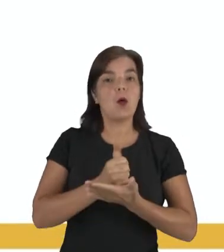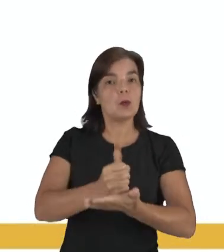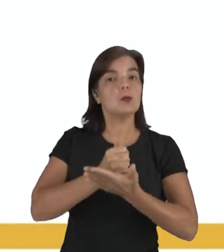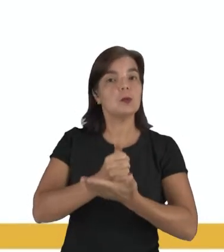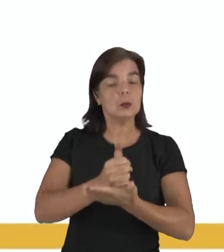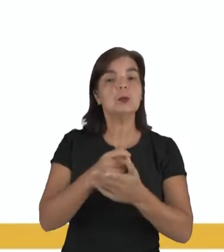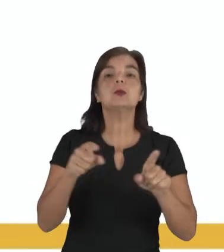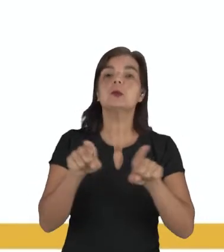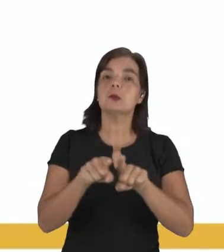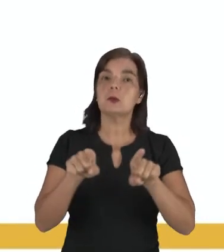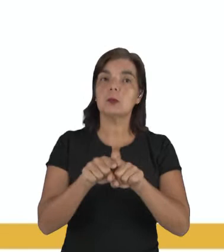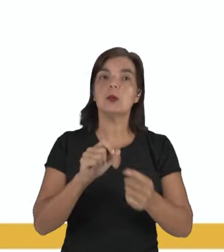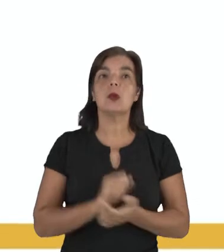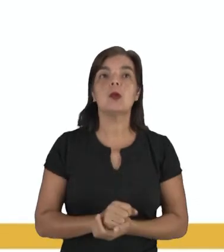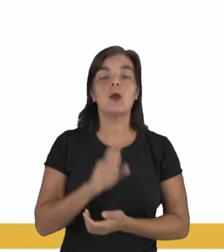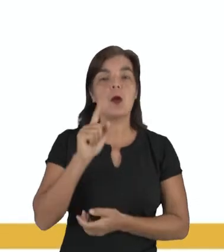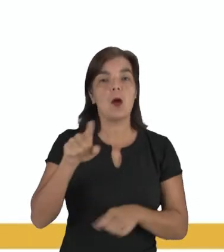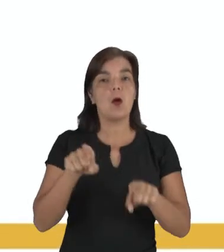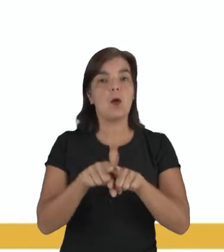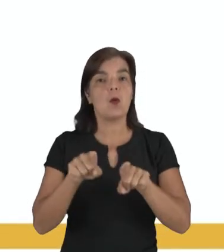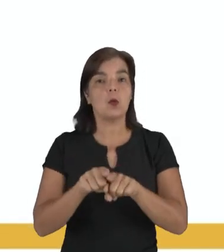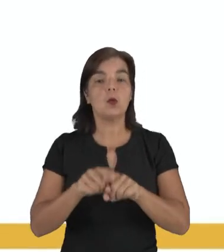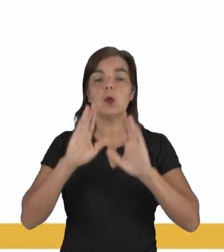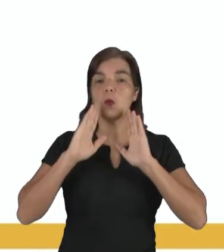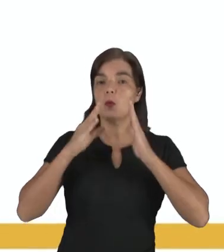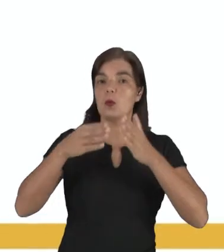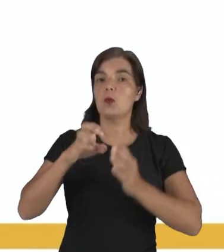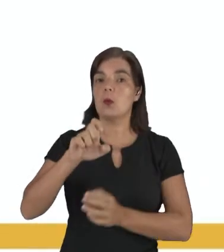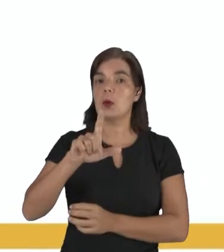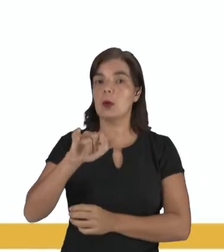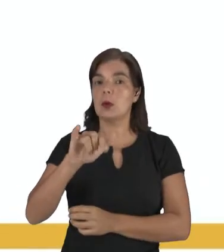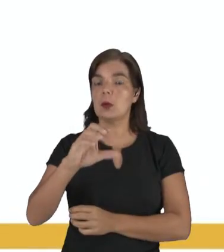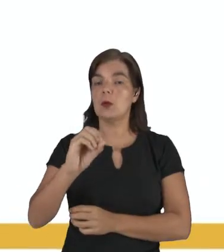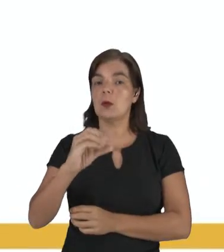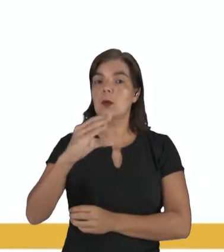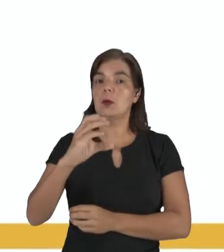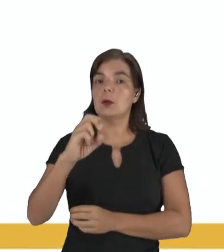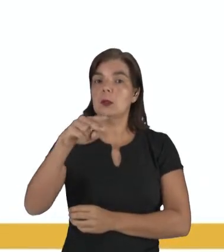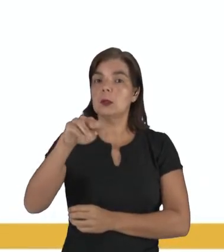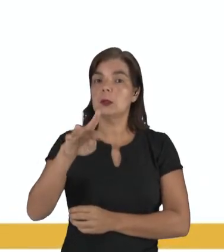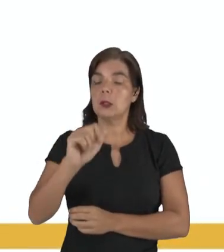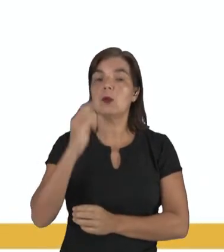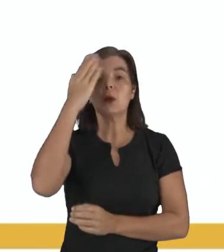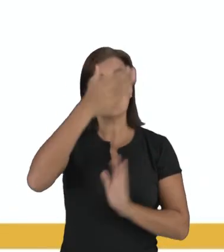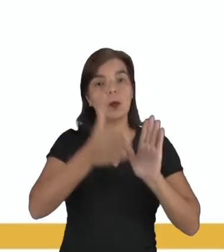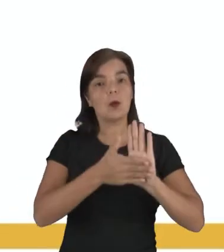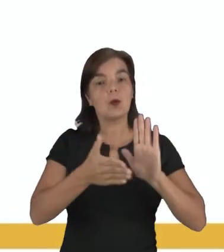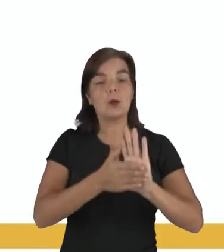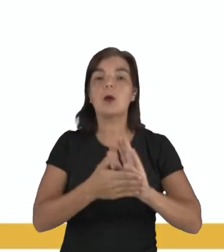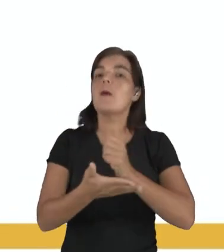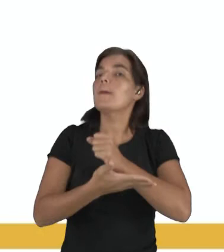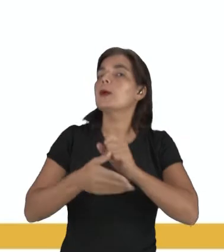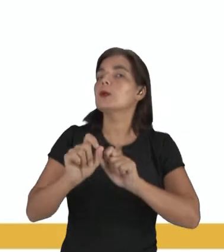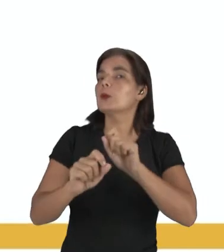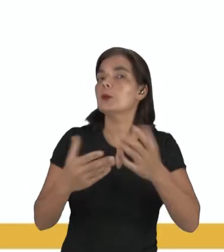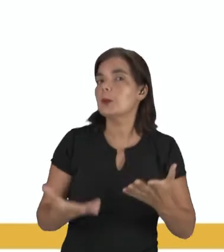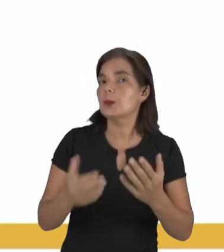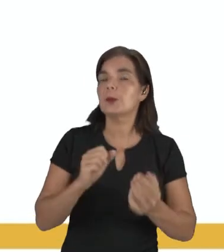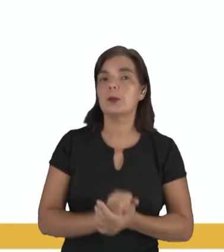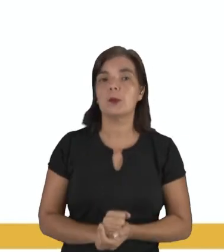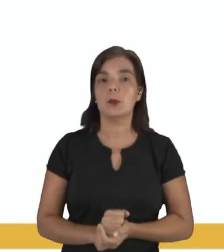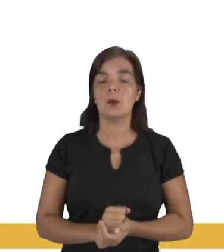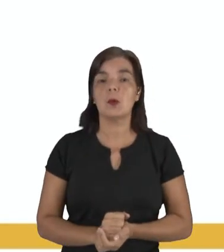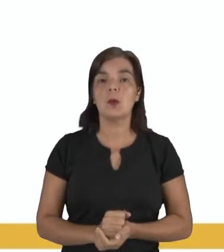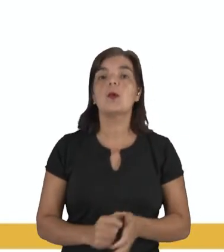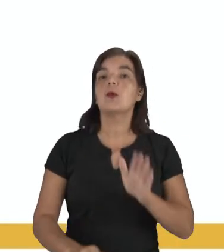apoiado também já no de Copérnico, que era o mesmo heliocêntrico, mas ele traz algo a mais, ele traz uma comprovação baseado